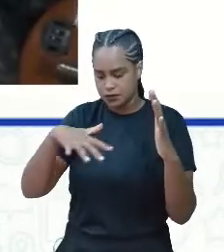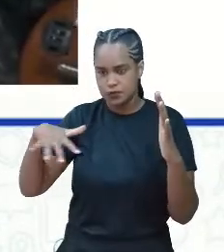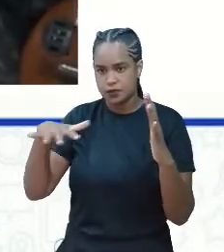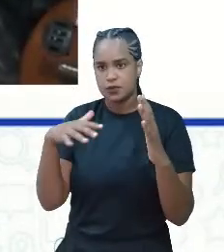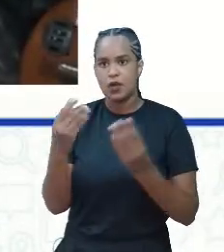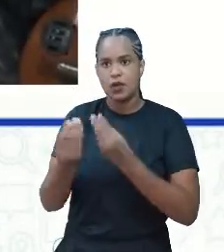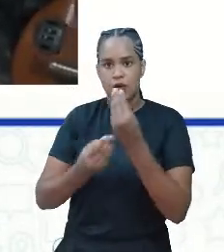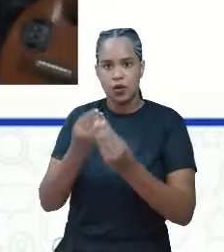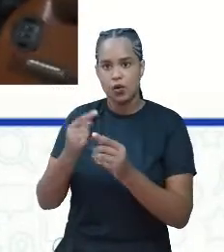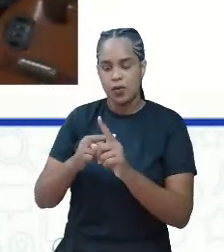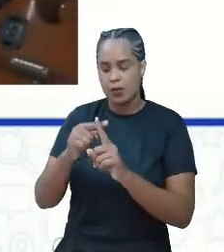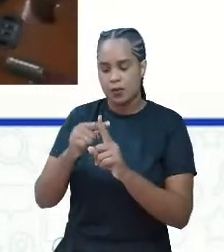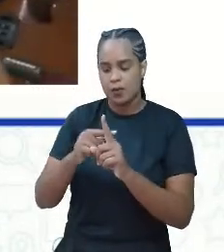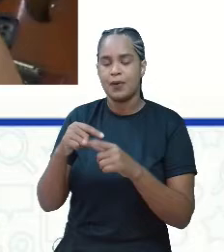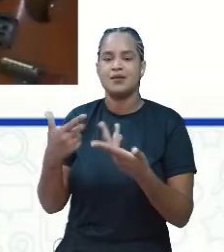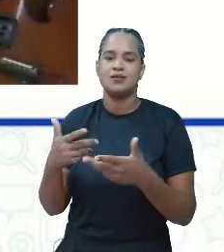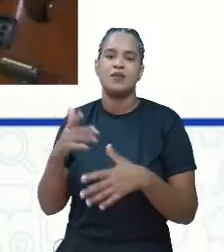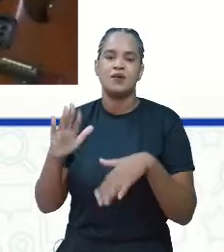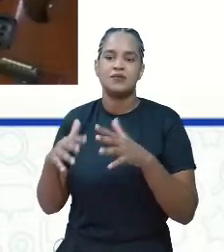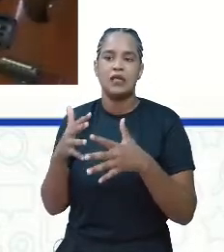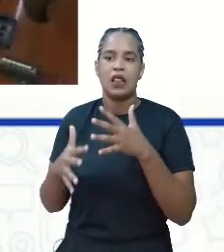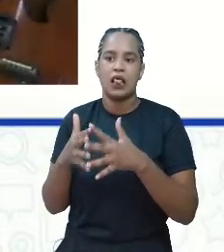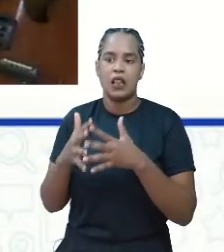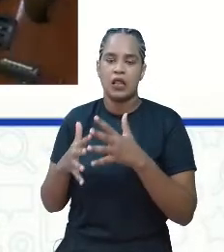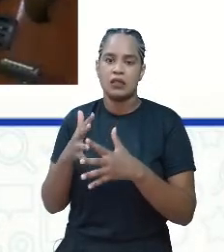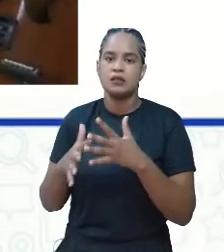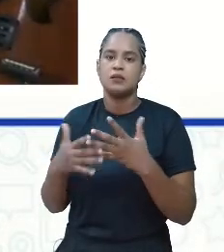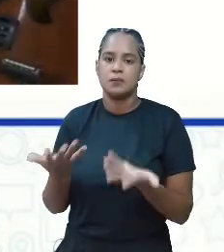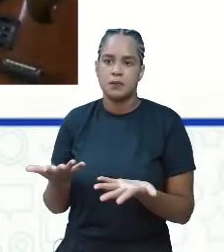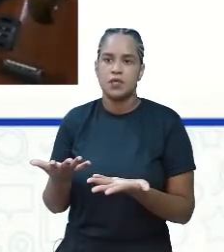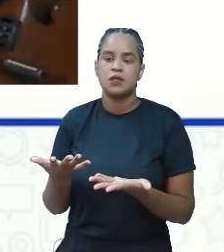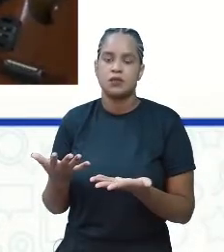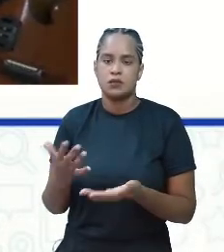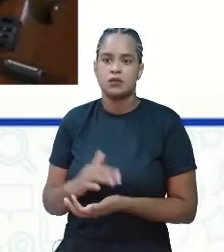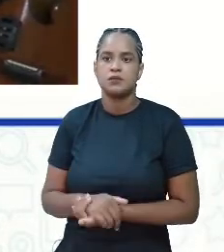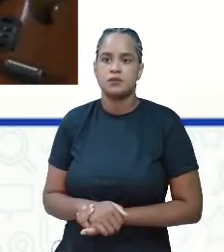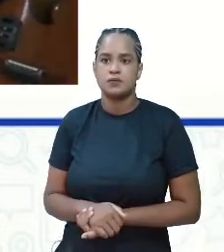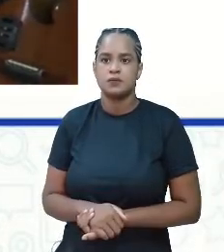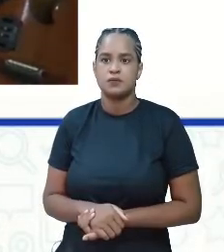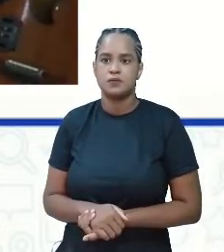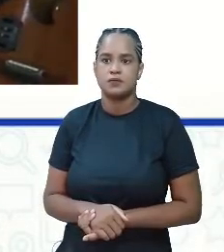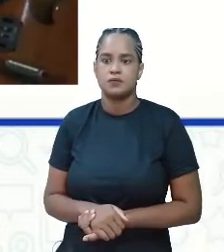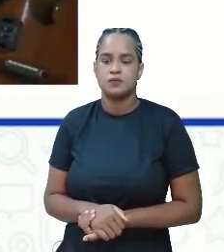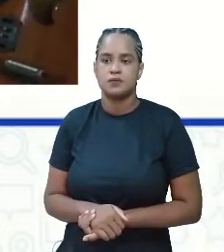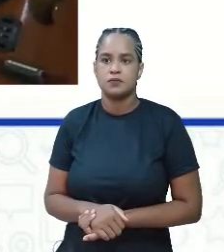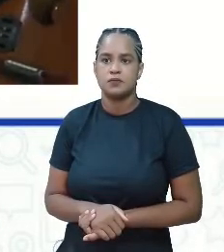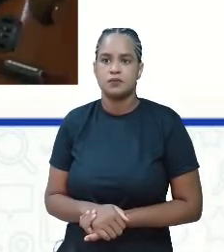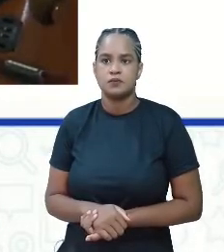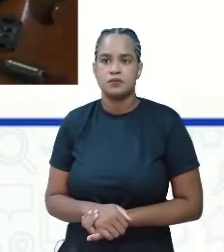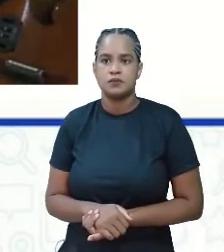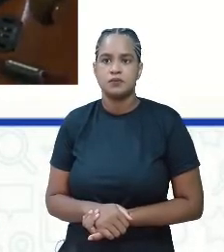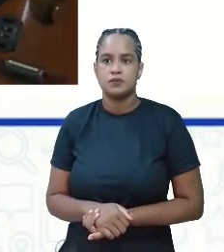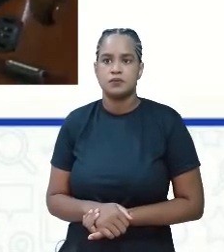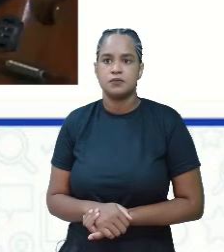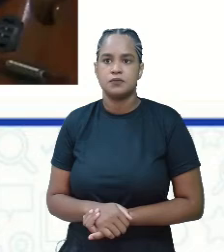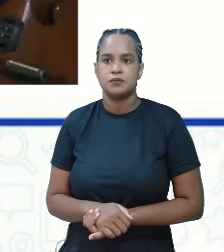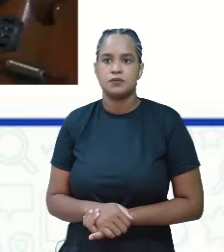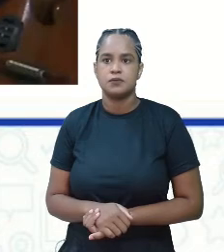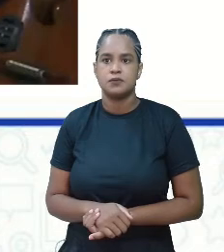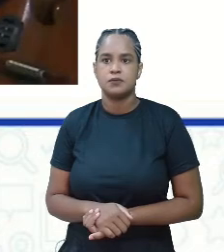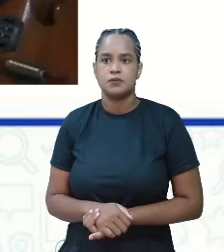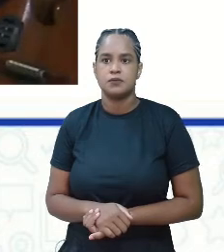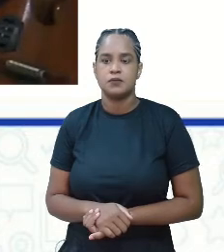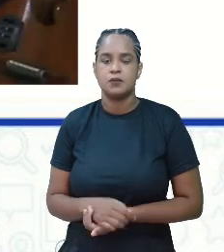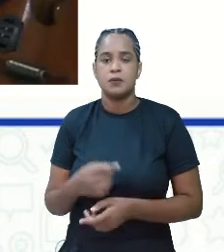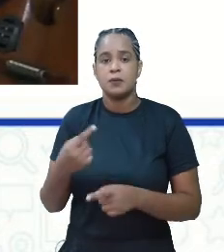é uma coisa que atrapalha muito a execução do instrumento. Você às vezes está tocando num instrumento, daqui a pouco